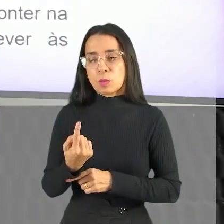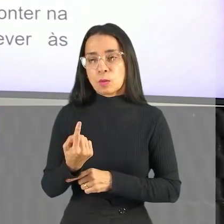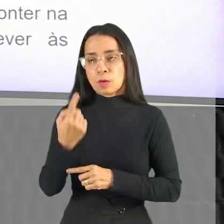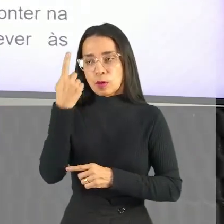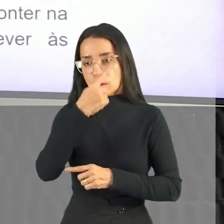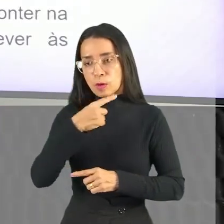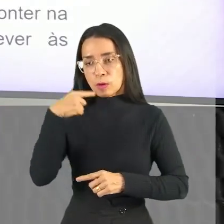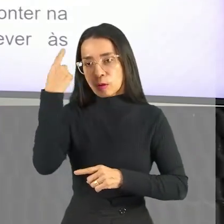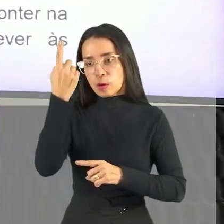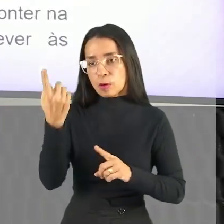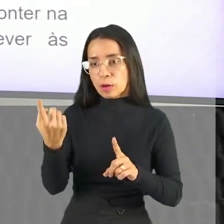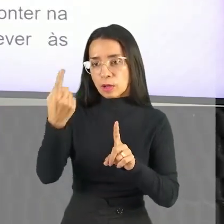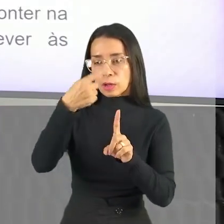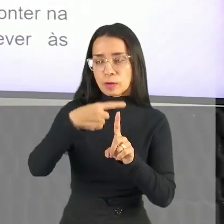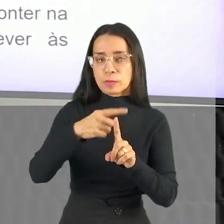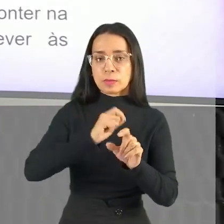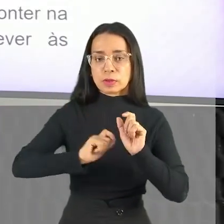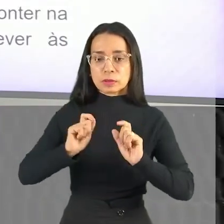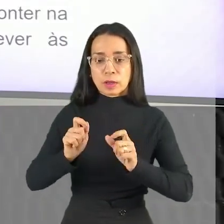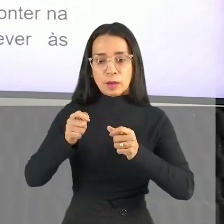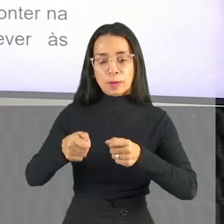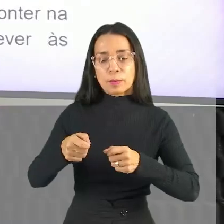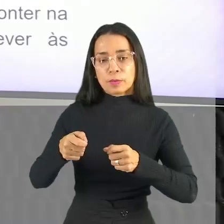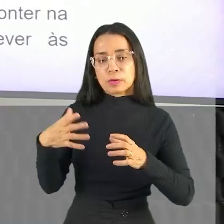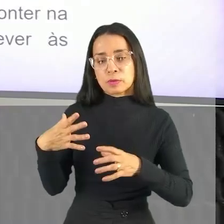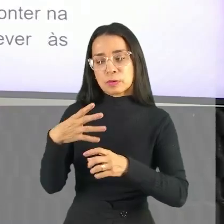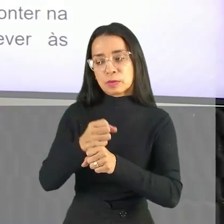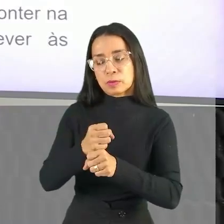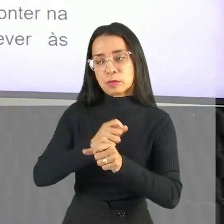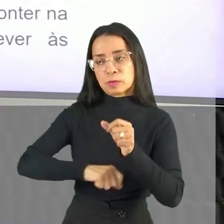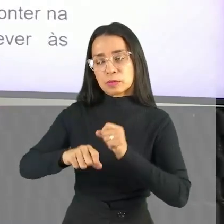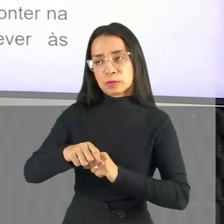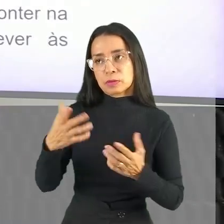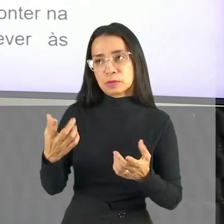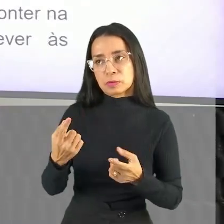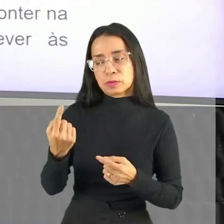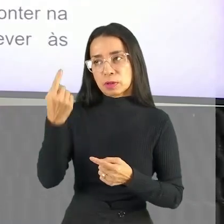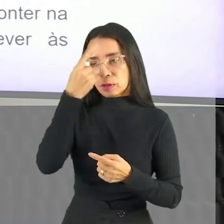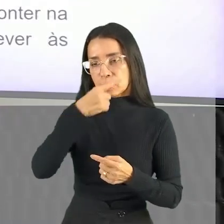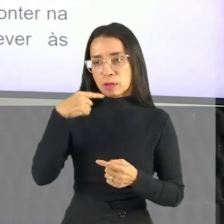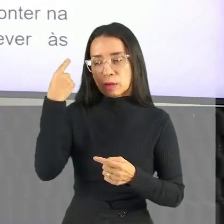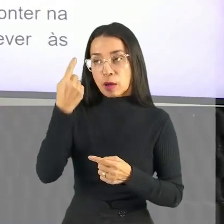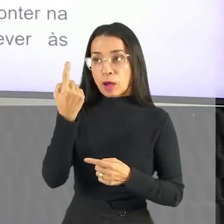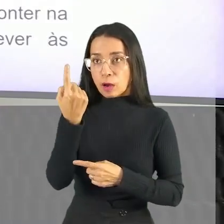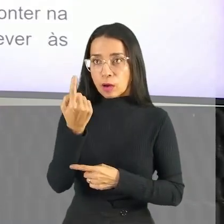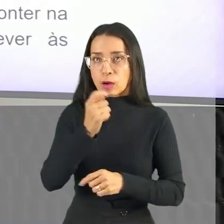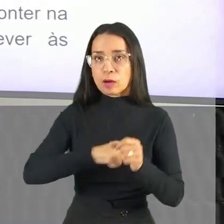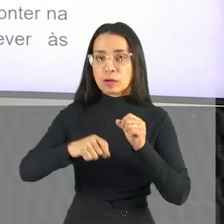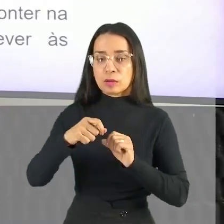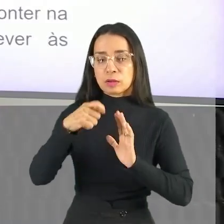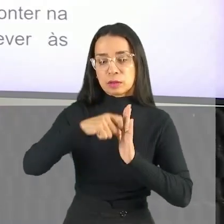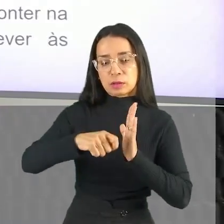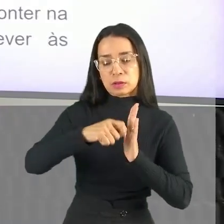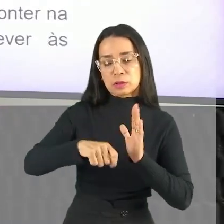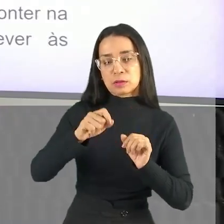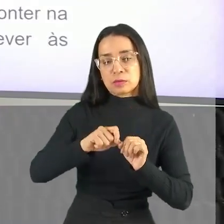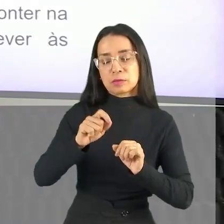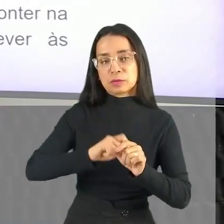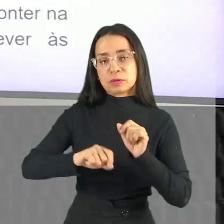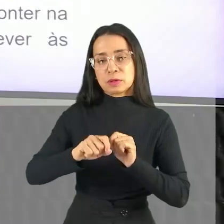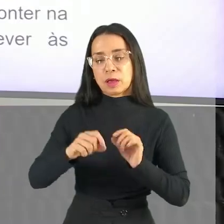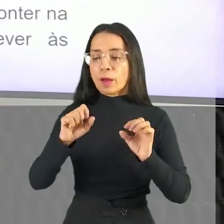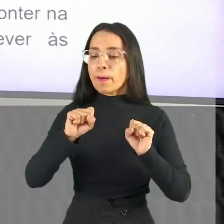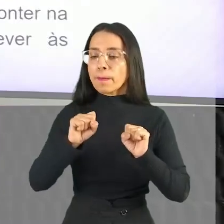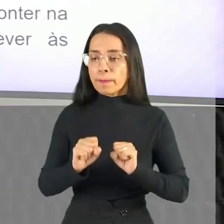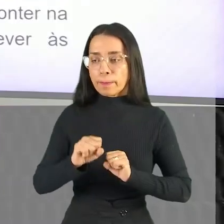que é possivelmente a contabilização da hora da redação que você vai fazer. Mas você pode aproveitar todas essas